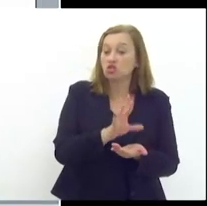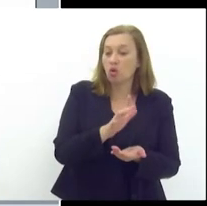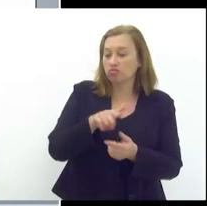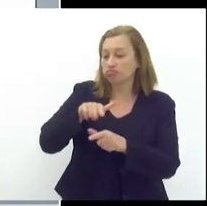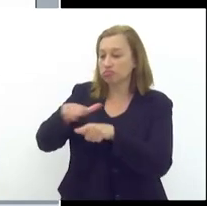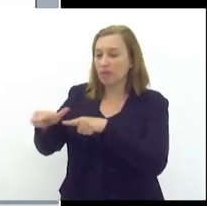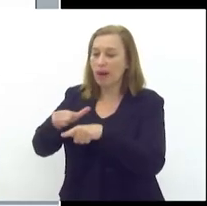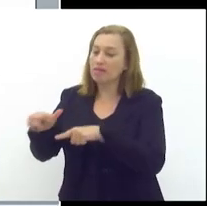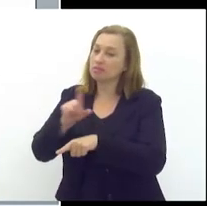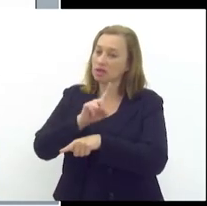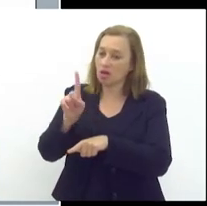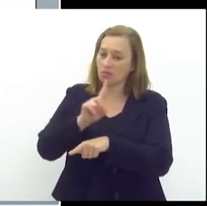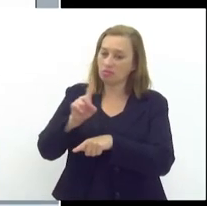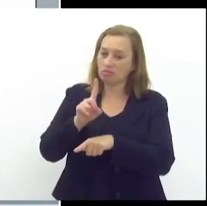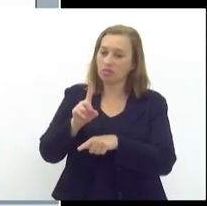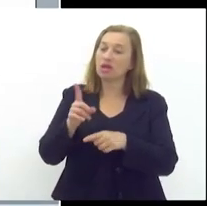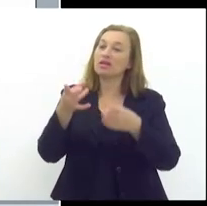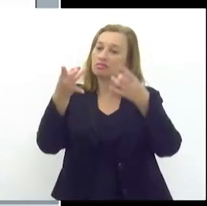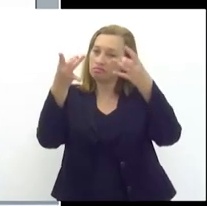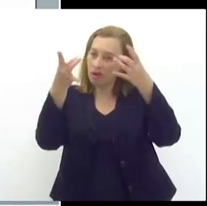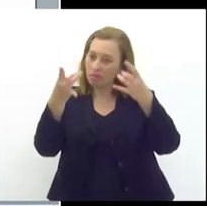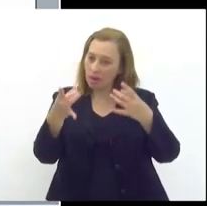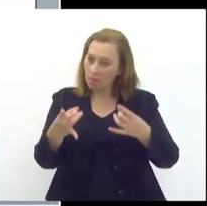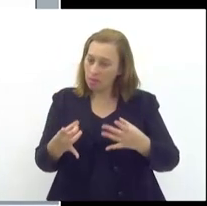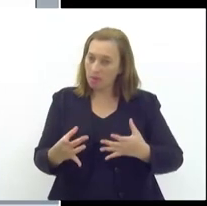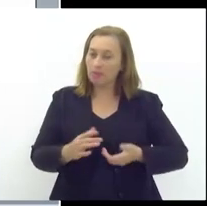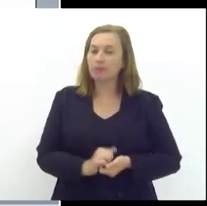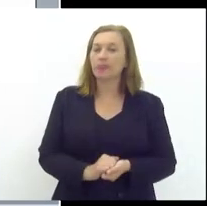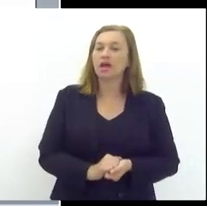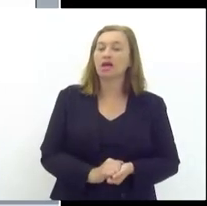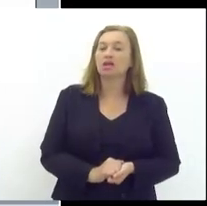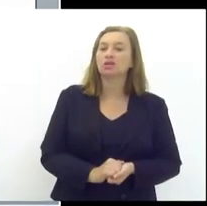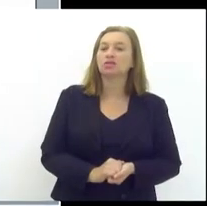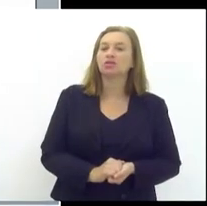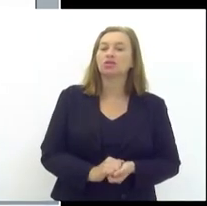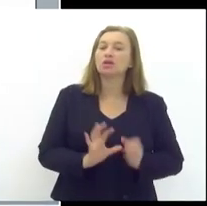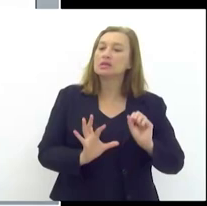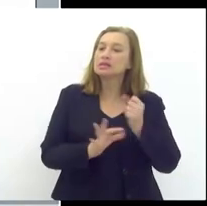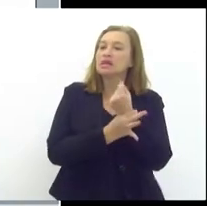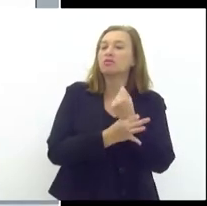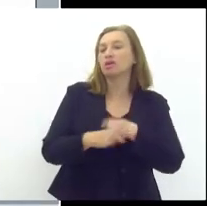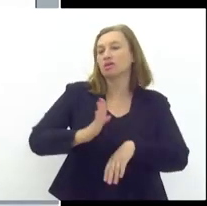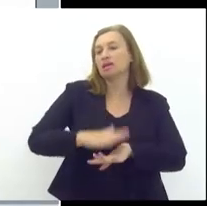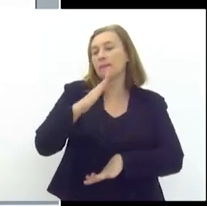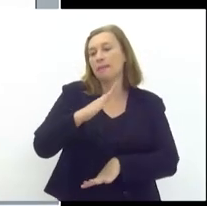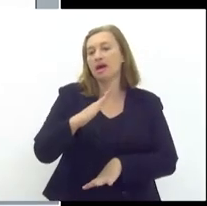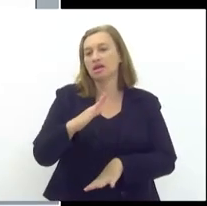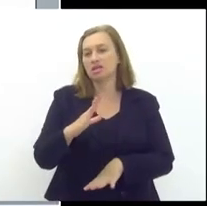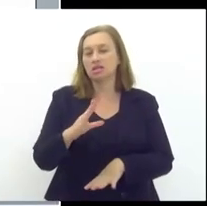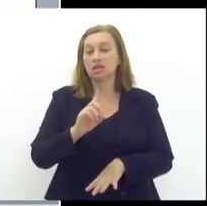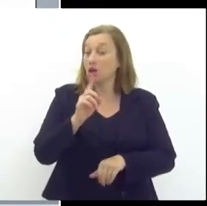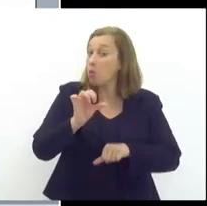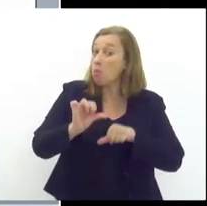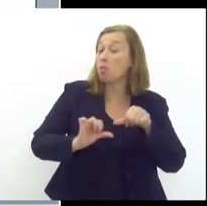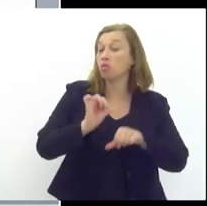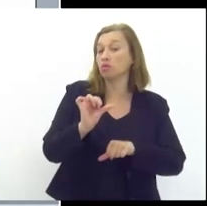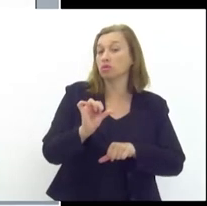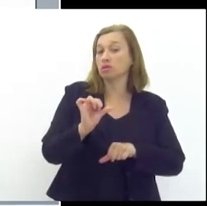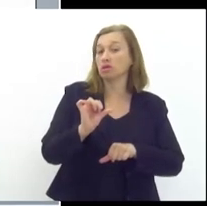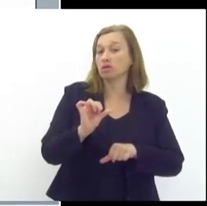então na dúvida eu citei isso aqui para ver se não pode ter mais segurança a gente não muda